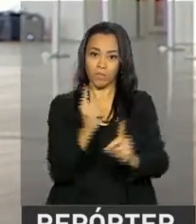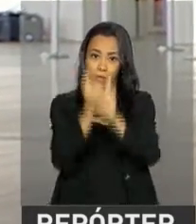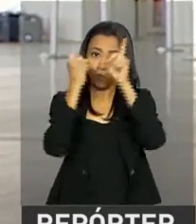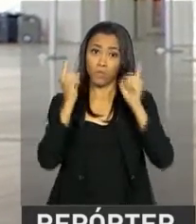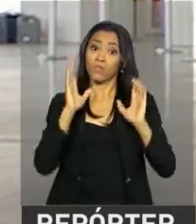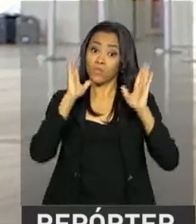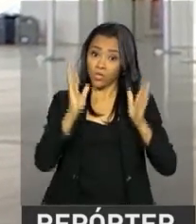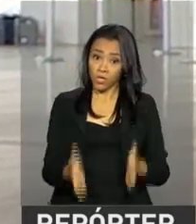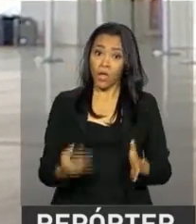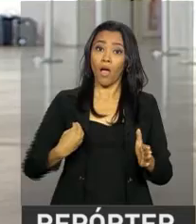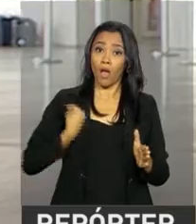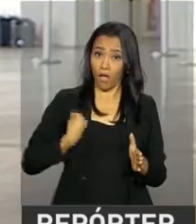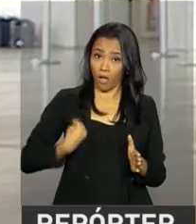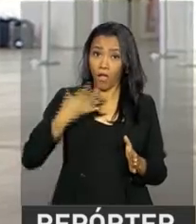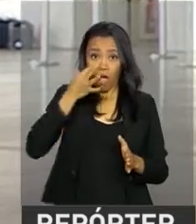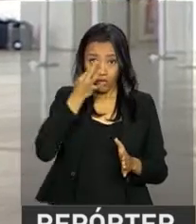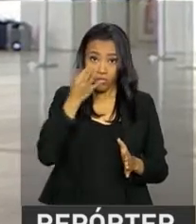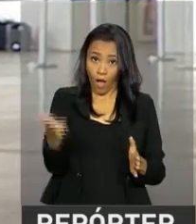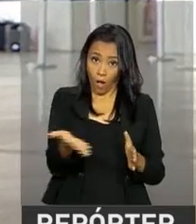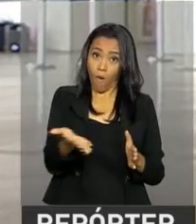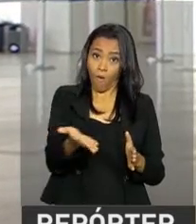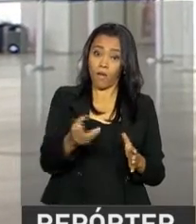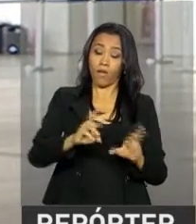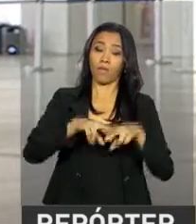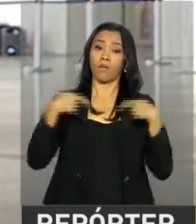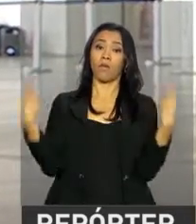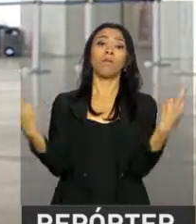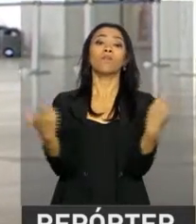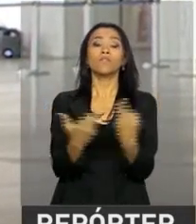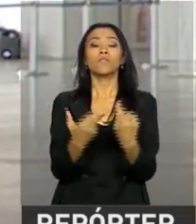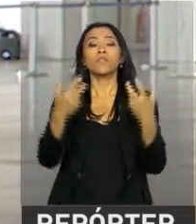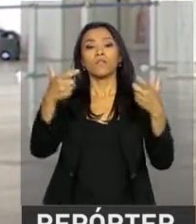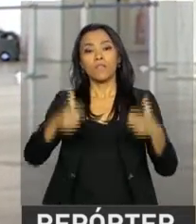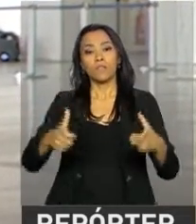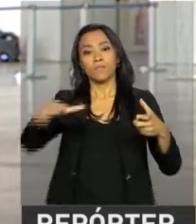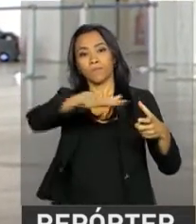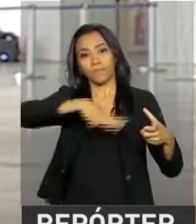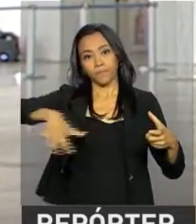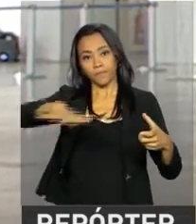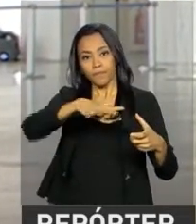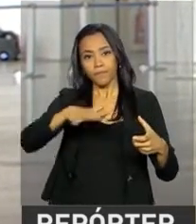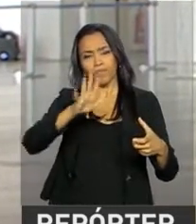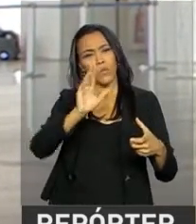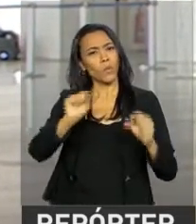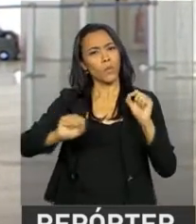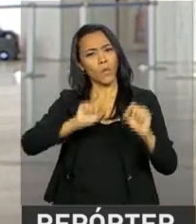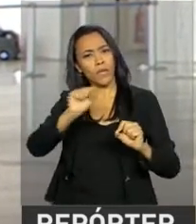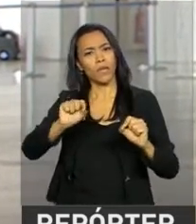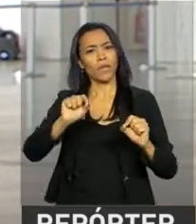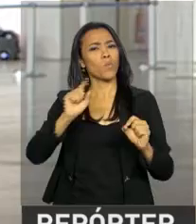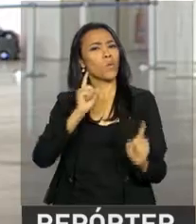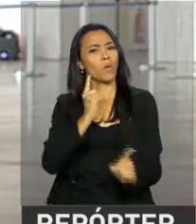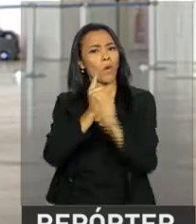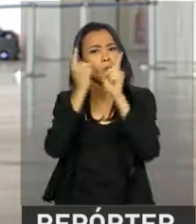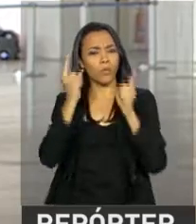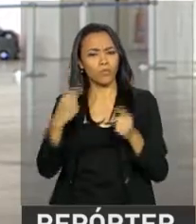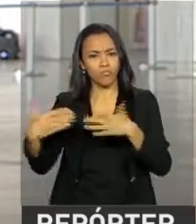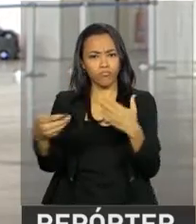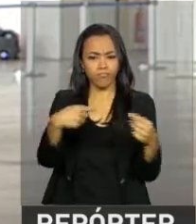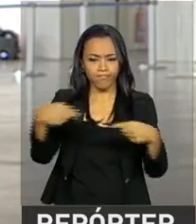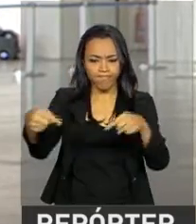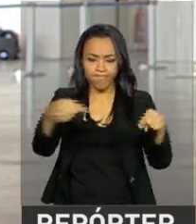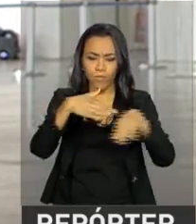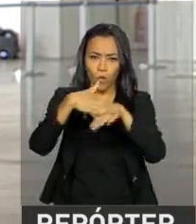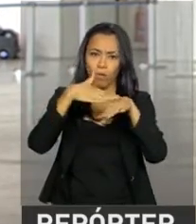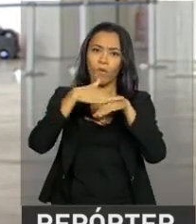aqui no palácio itamaraty que a sede do ministério das relações exteriores que aqui em brasília já está acontecendo uma prévia desse encontro uma parte